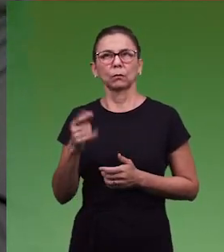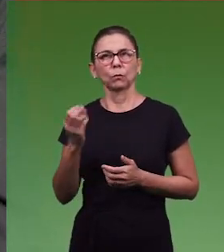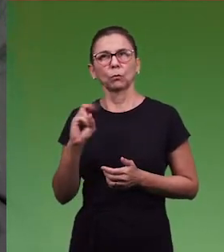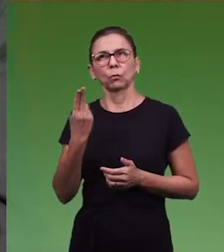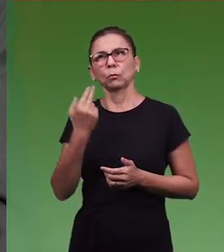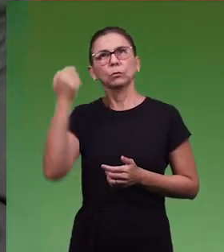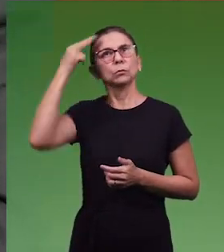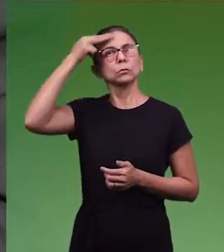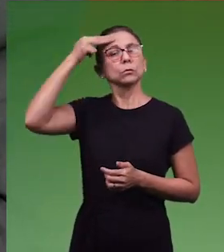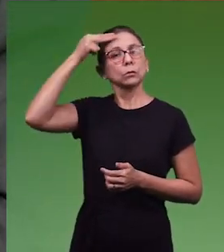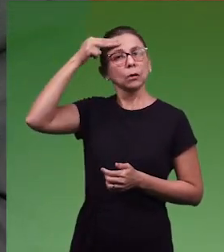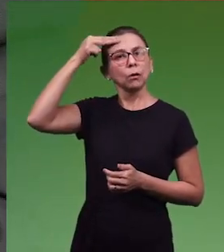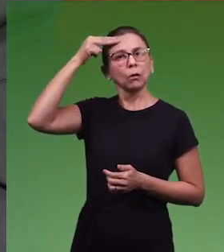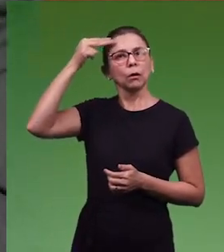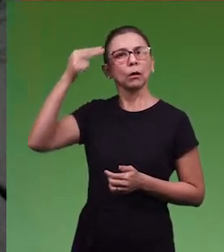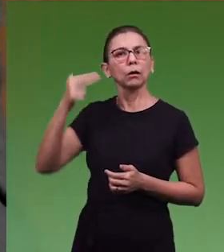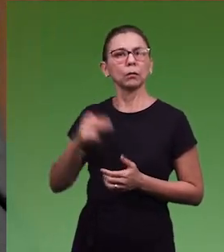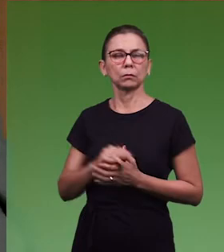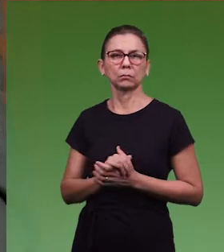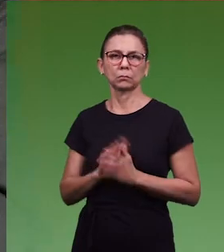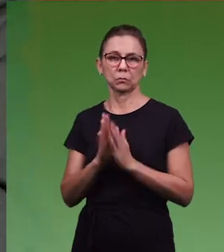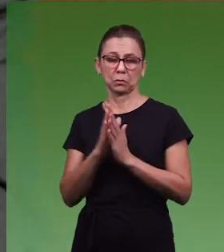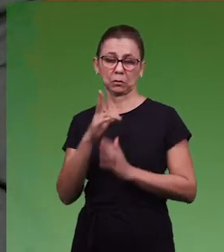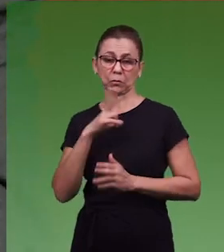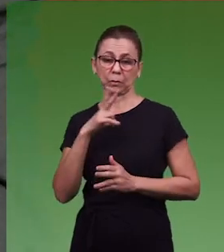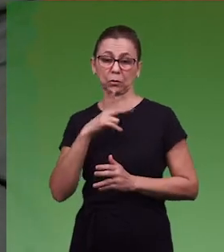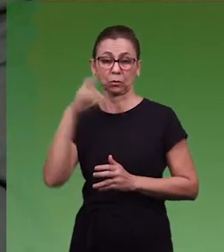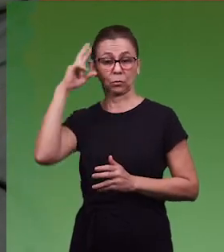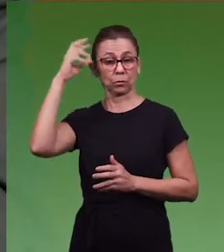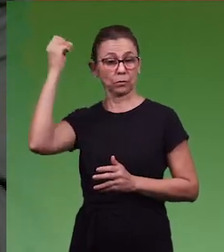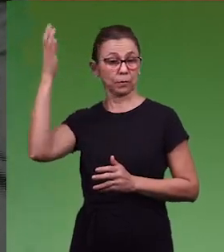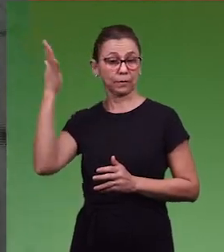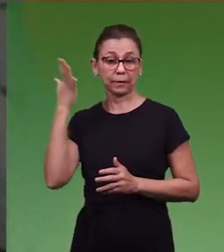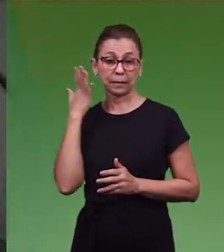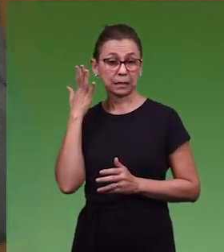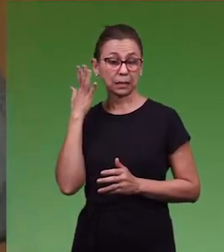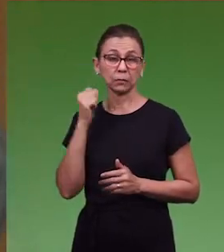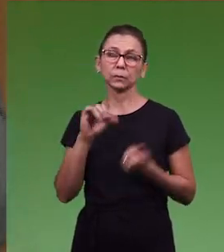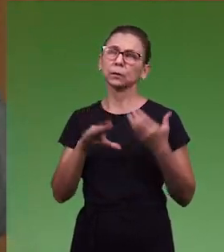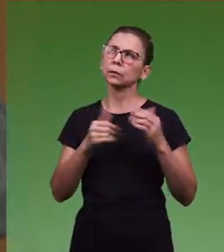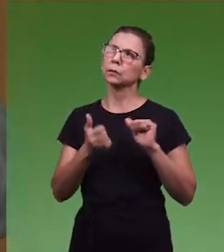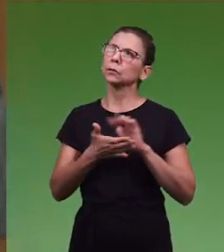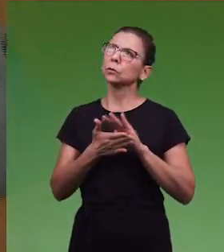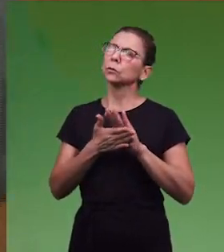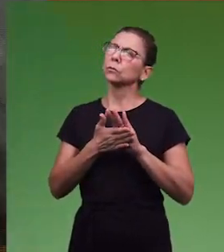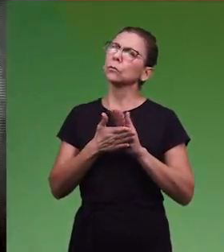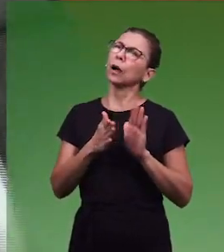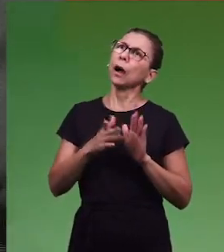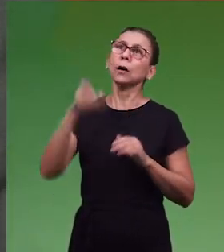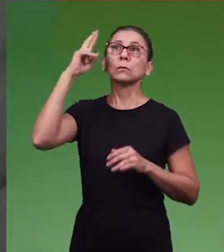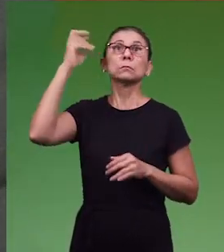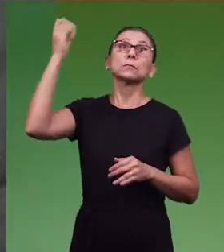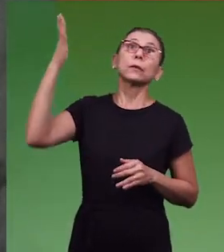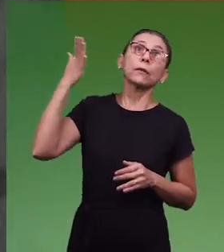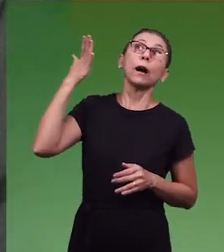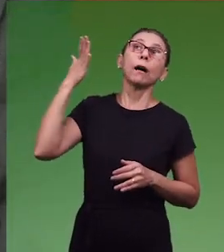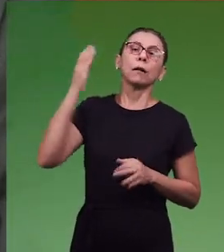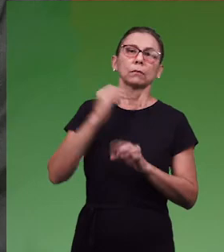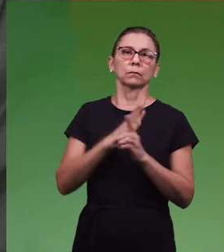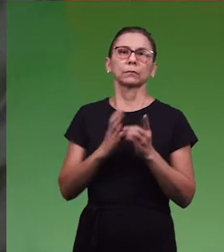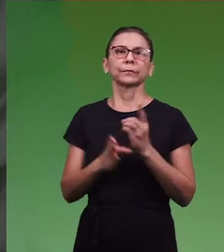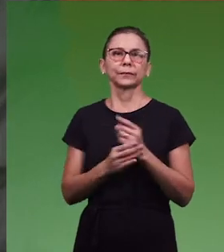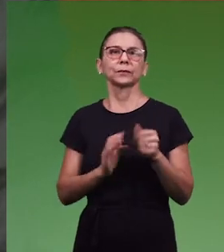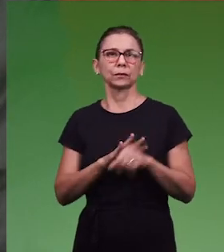sonho. Na sua oração particular, o Senhor te deu uma revelação. Você está cantando um louvor, o Senhor te revelou alguma coisa para o culto da